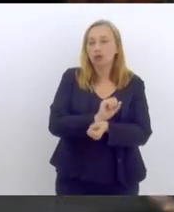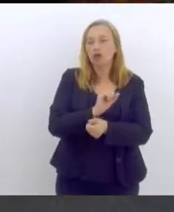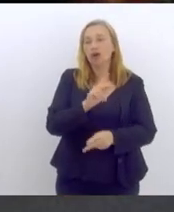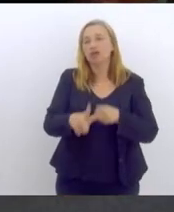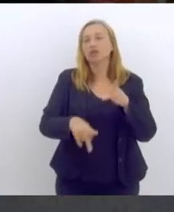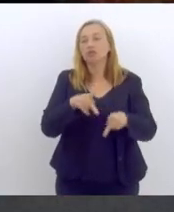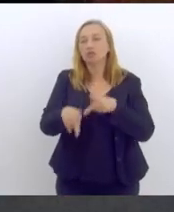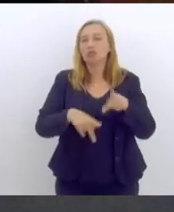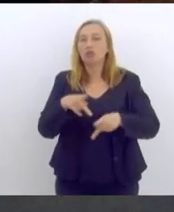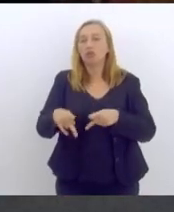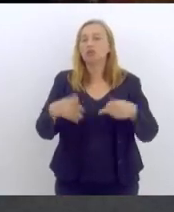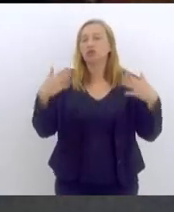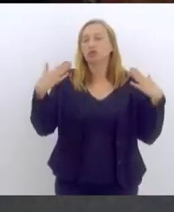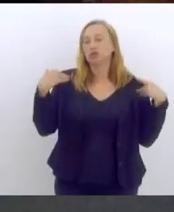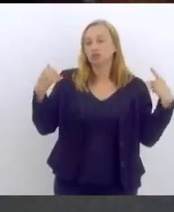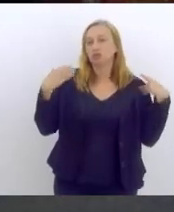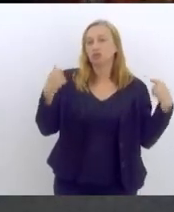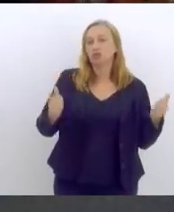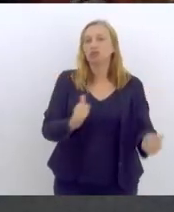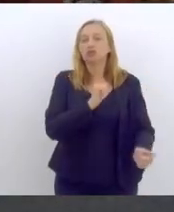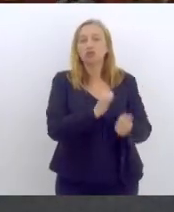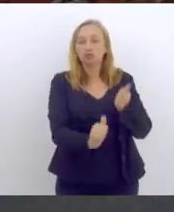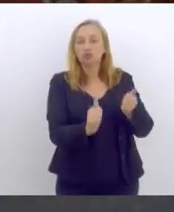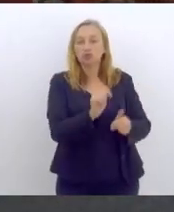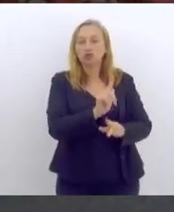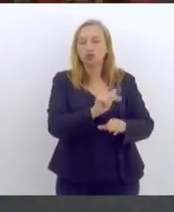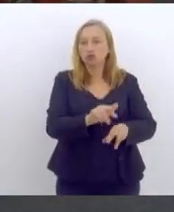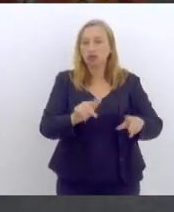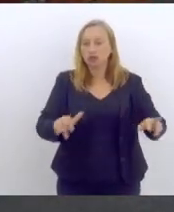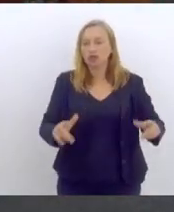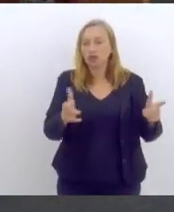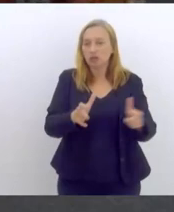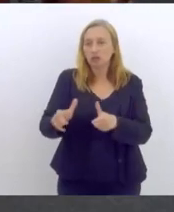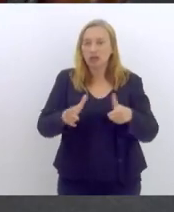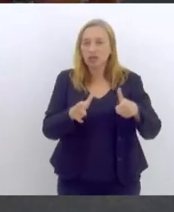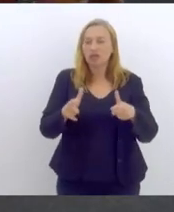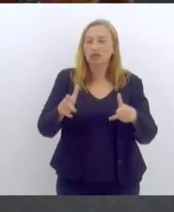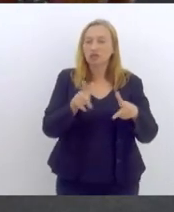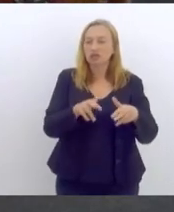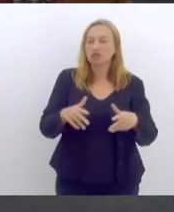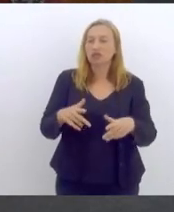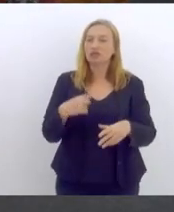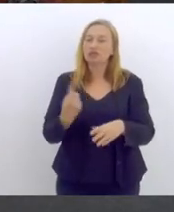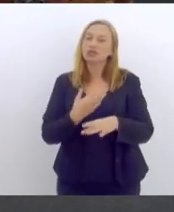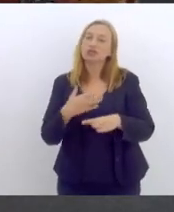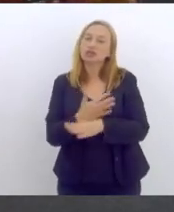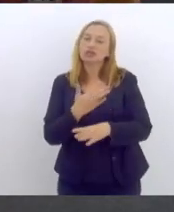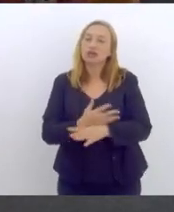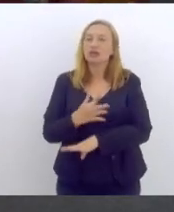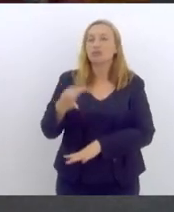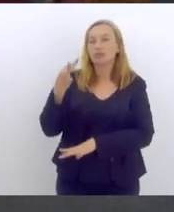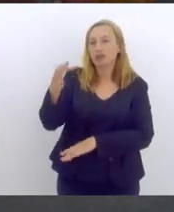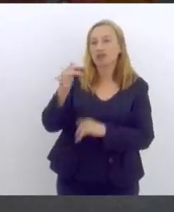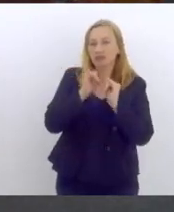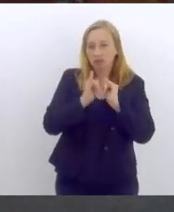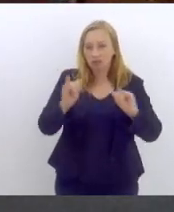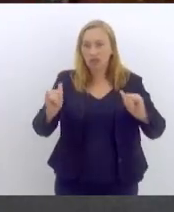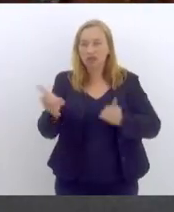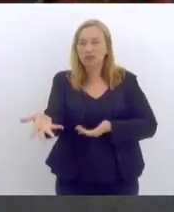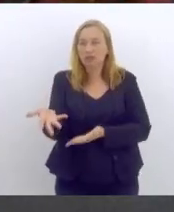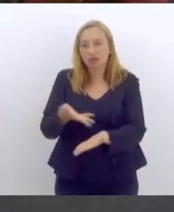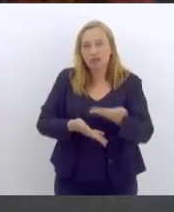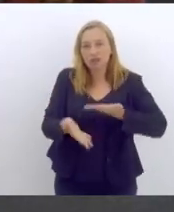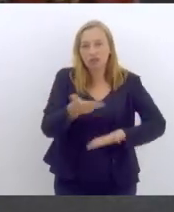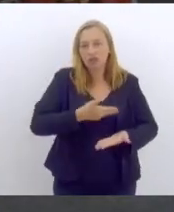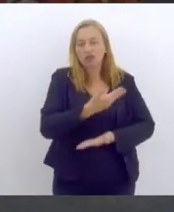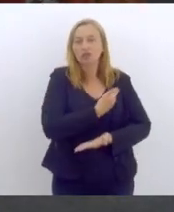e cultura, num espaço tão nobre em nossa cidade, que será muito em breve anunciado dessa parceria com